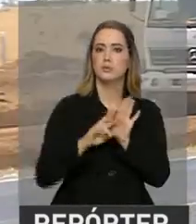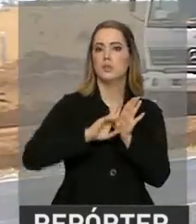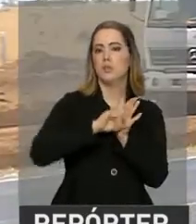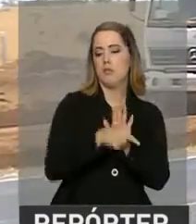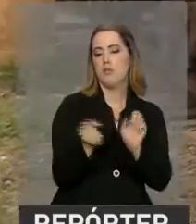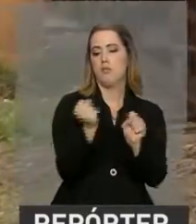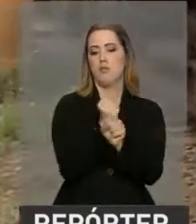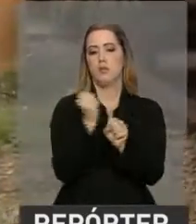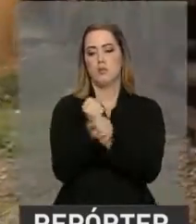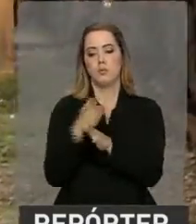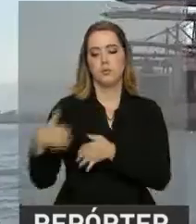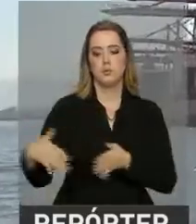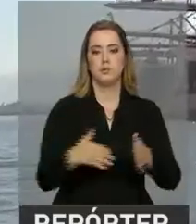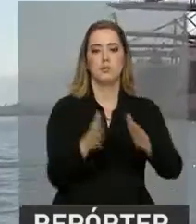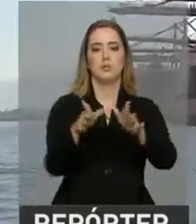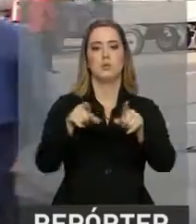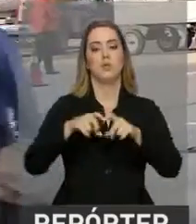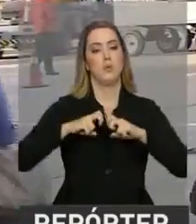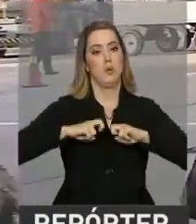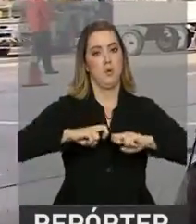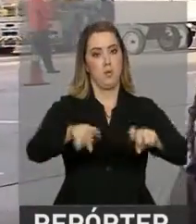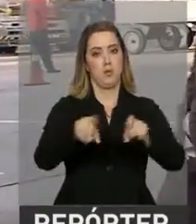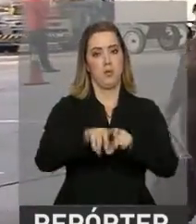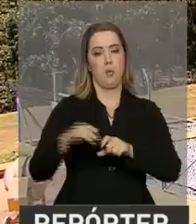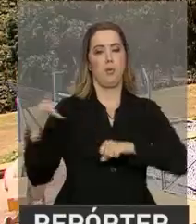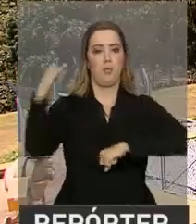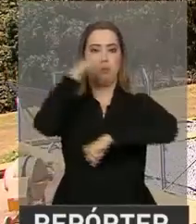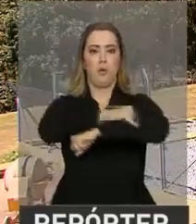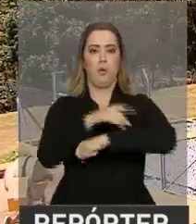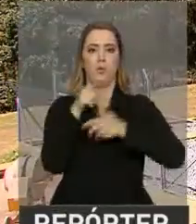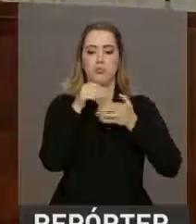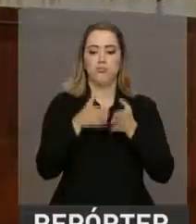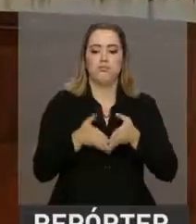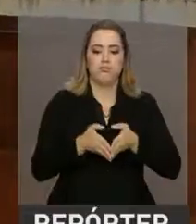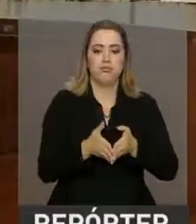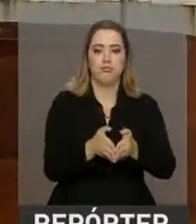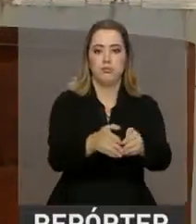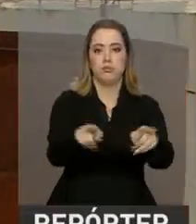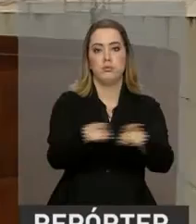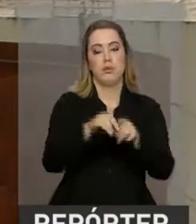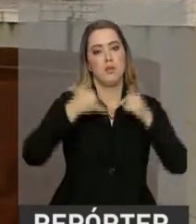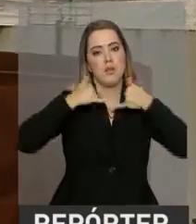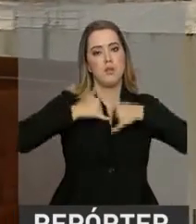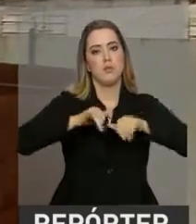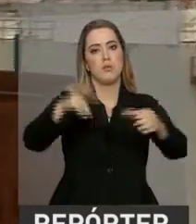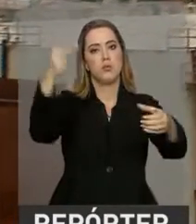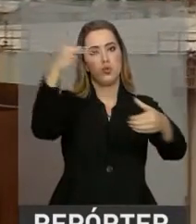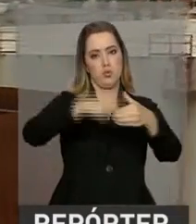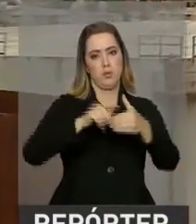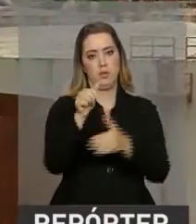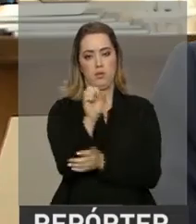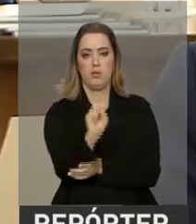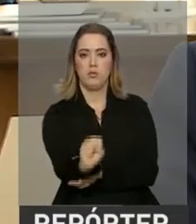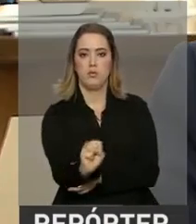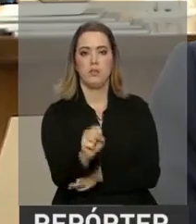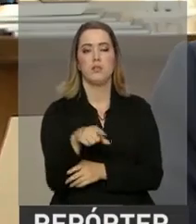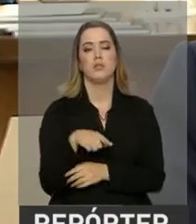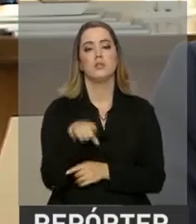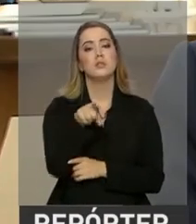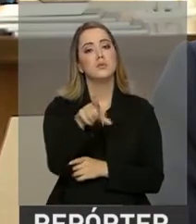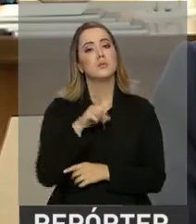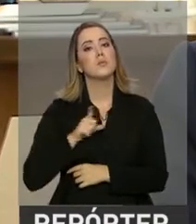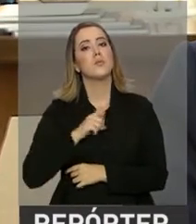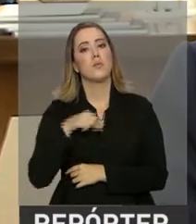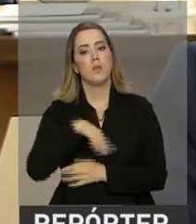rodovias ferrovias portos aeroportos energia além de petróleo e gás natural são uma